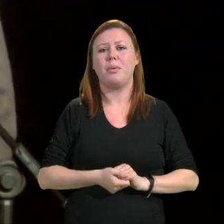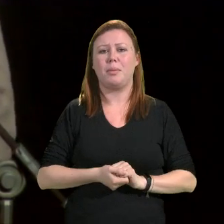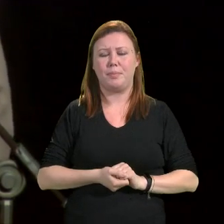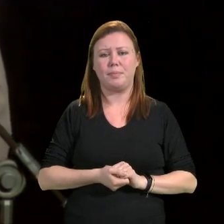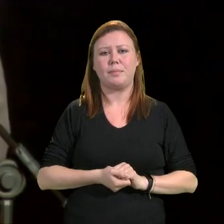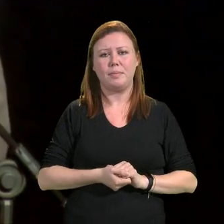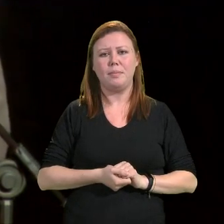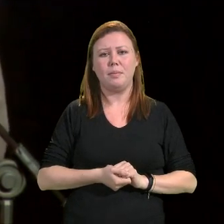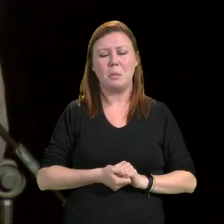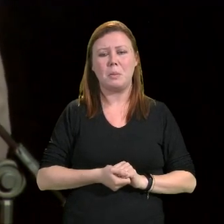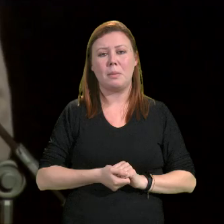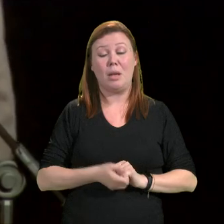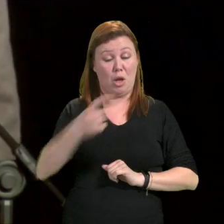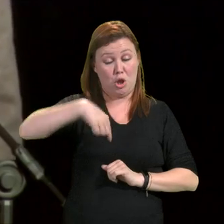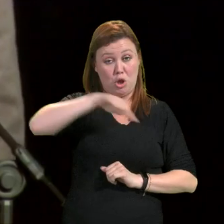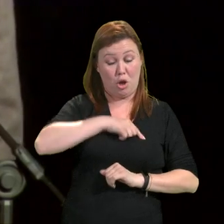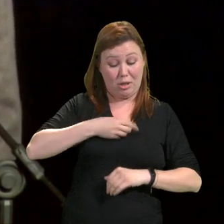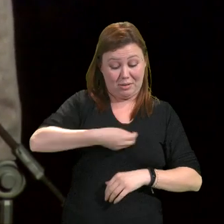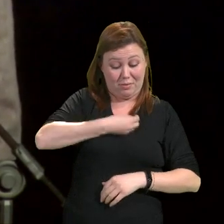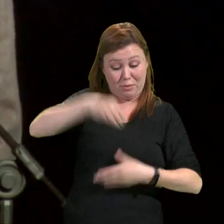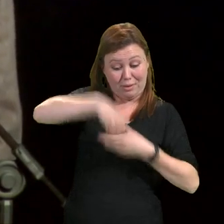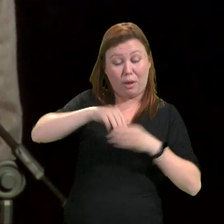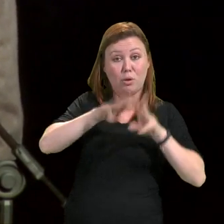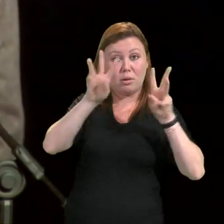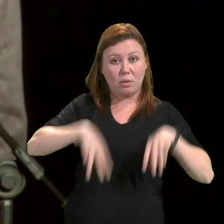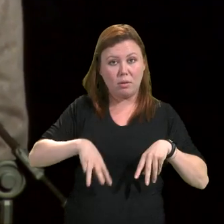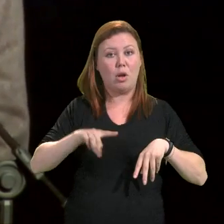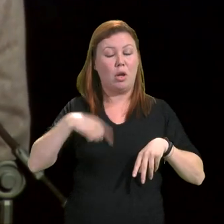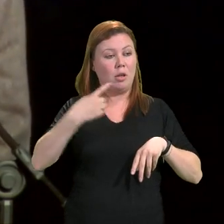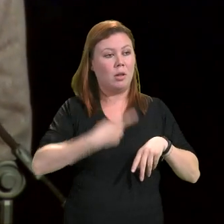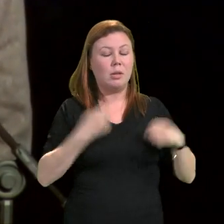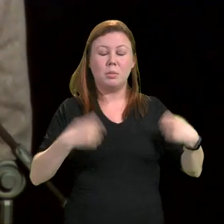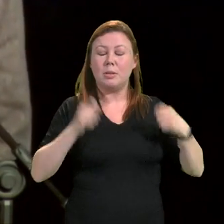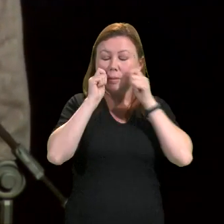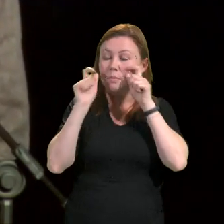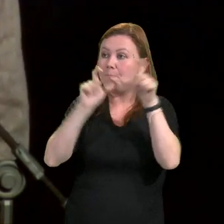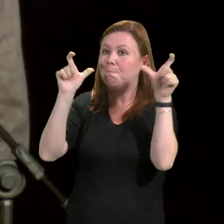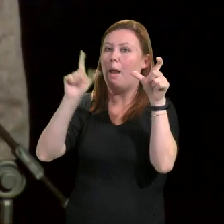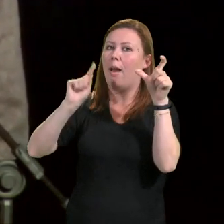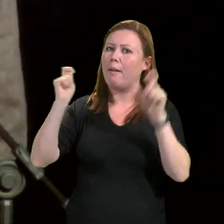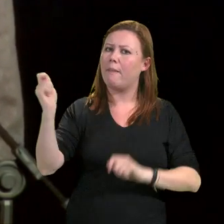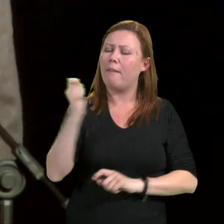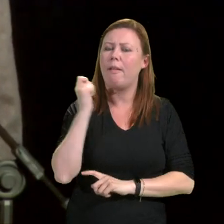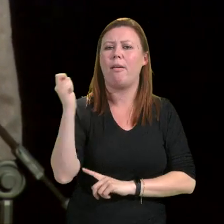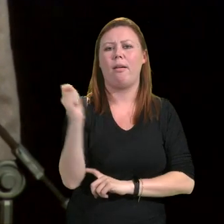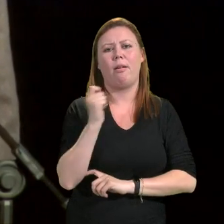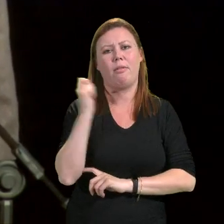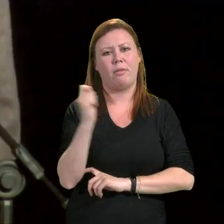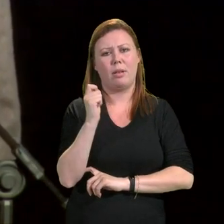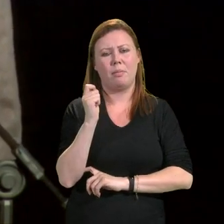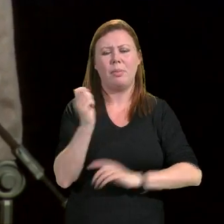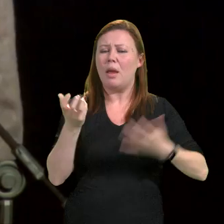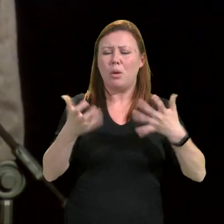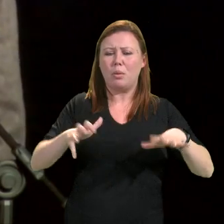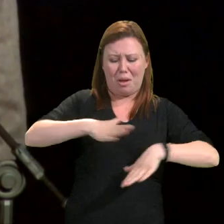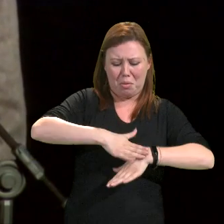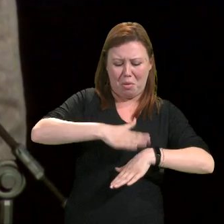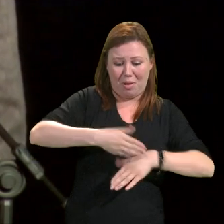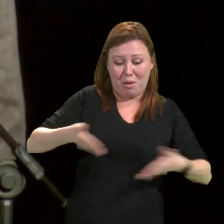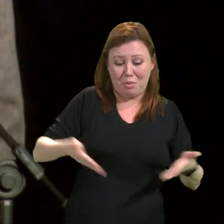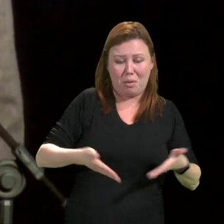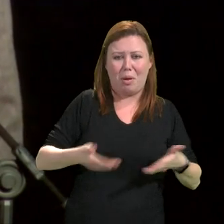nós que estamos aqui dentro, que somos atores disso, consigamos compreender da gravidade desse momento. Eu não quero, neste momento, saber como